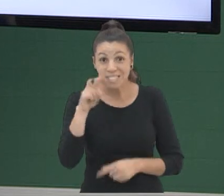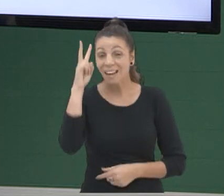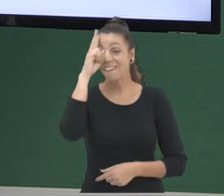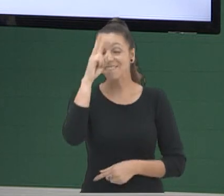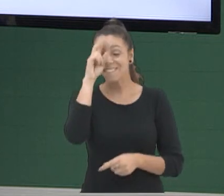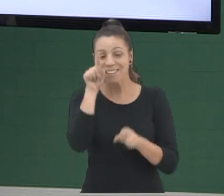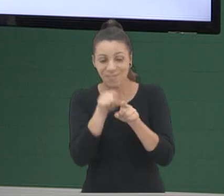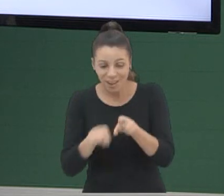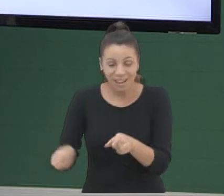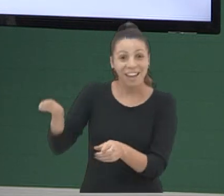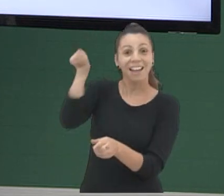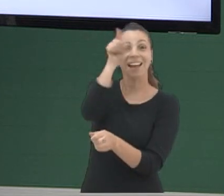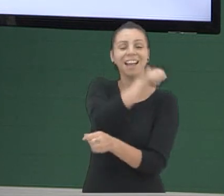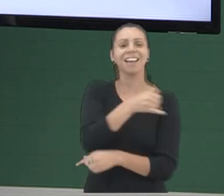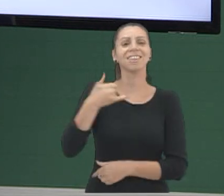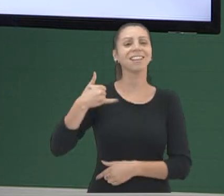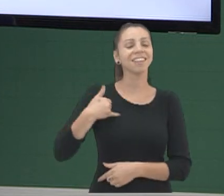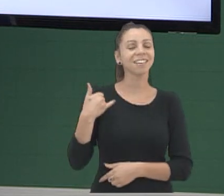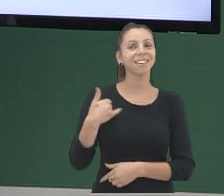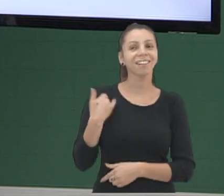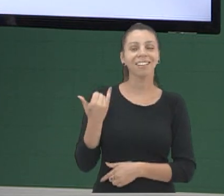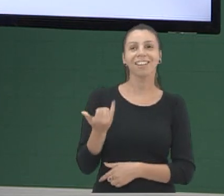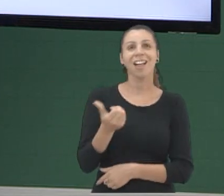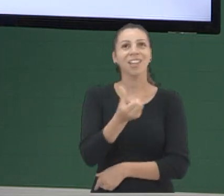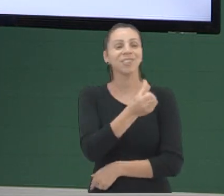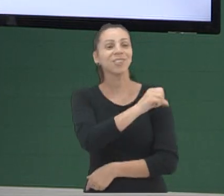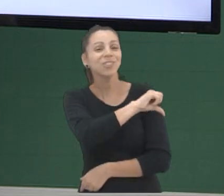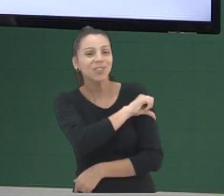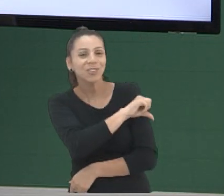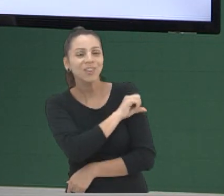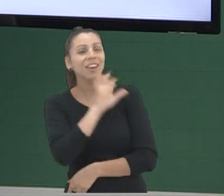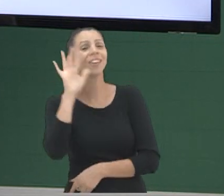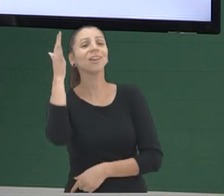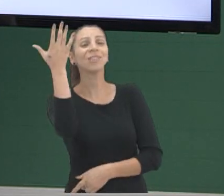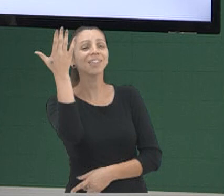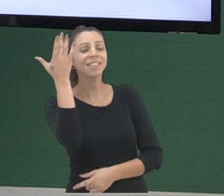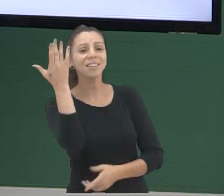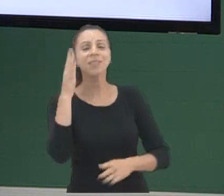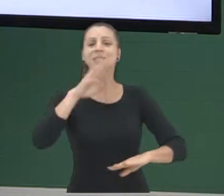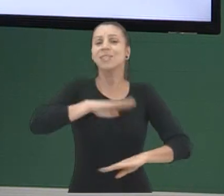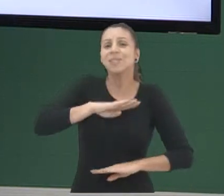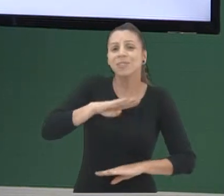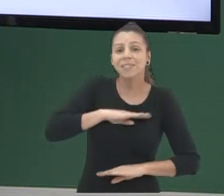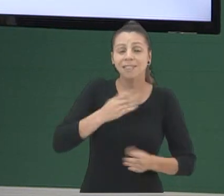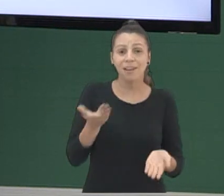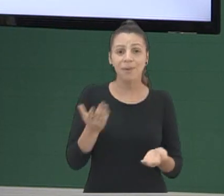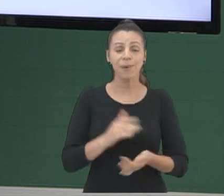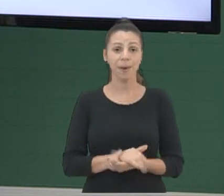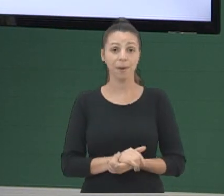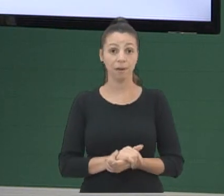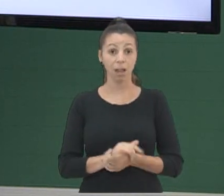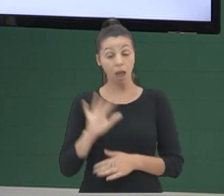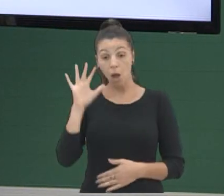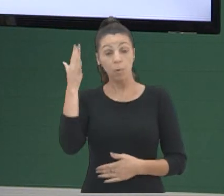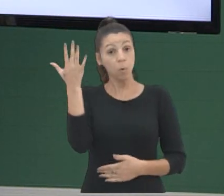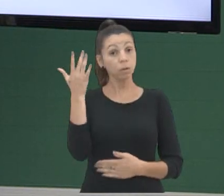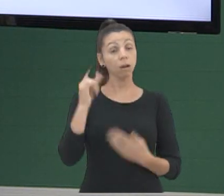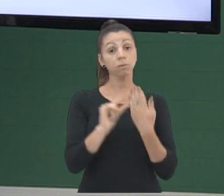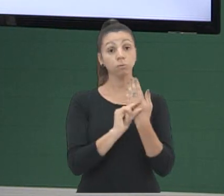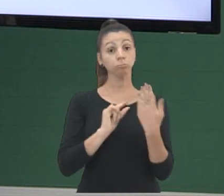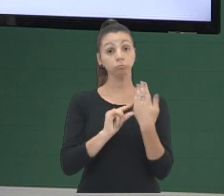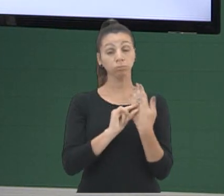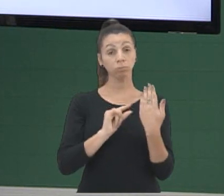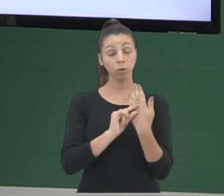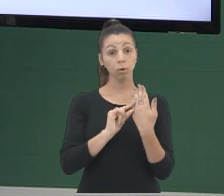você tiver uma idade, você vai dizer, olha, lá no 9º ano me aconteceu isso. Né? E é isso que acontece com a nossa